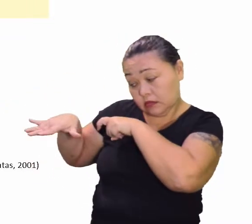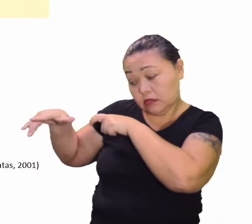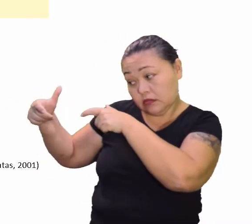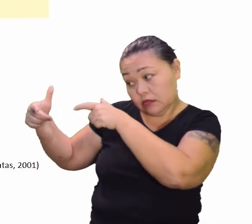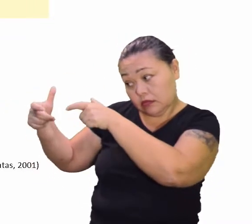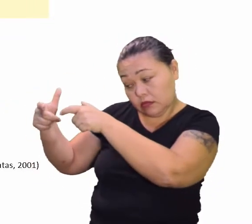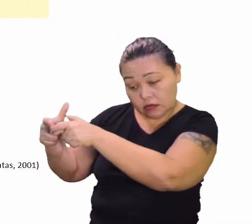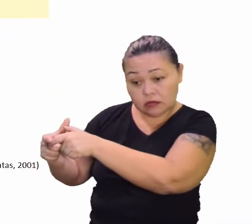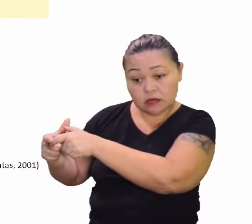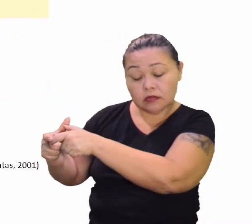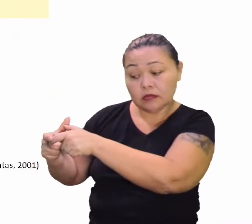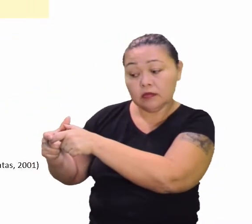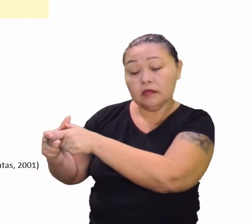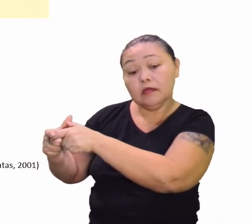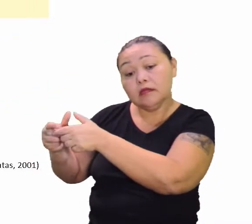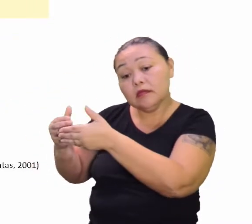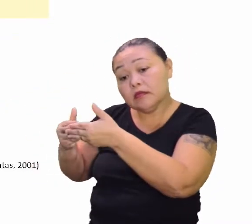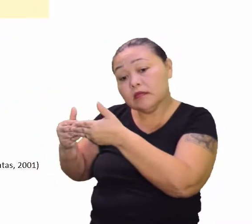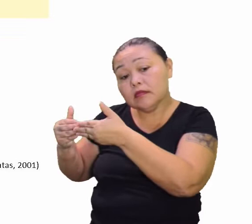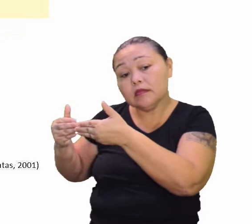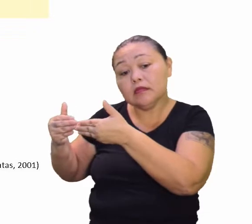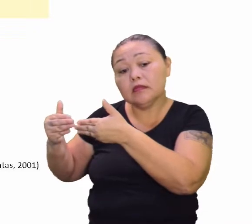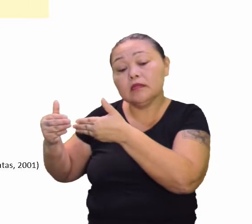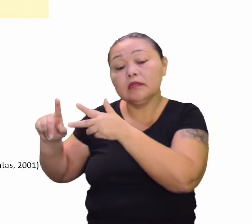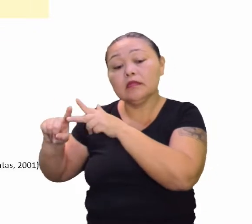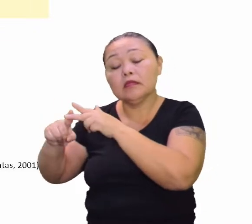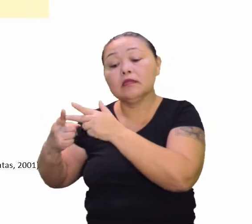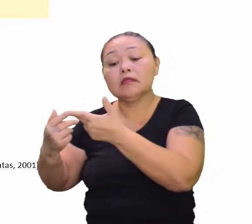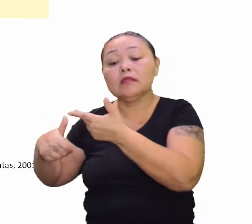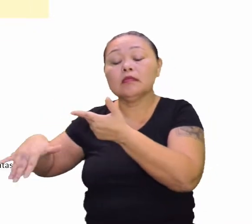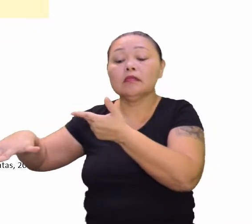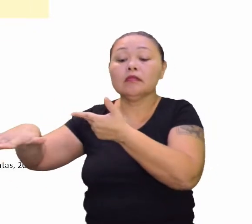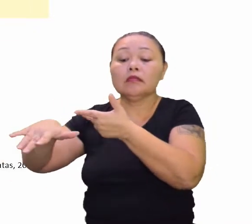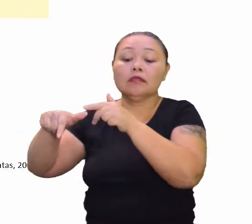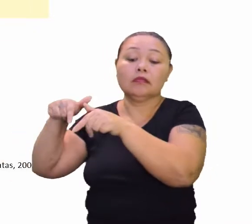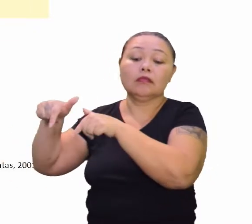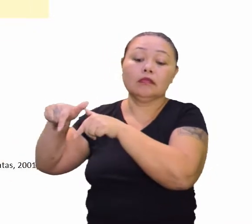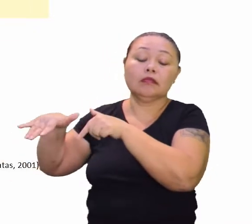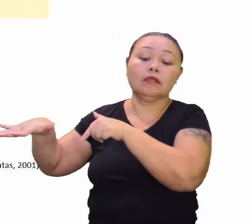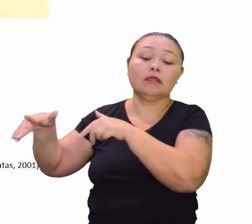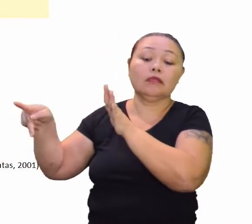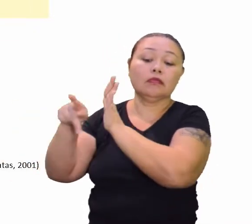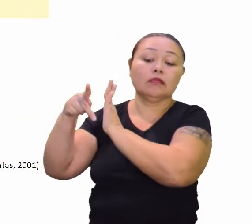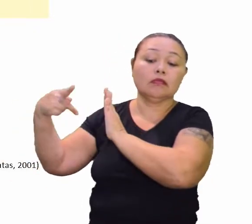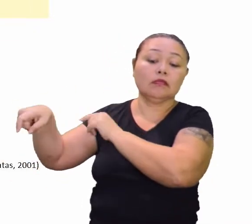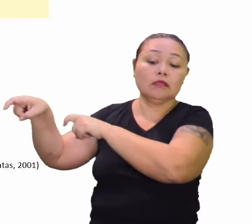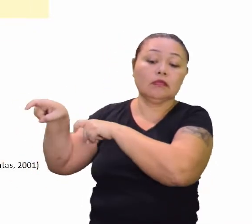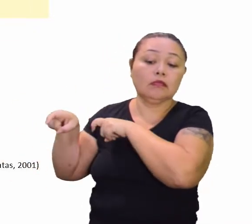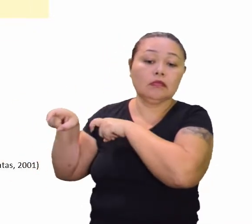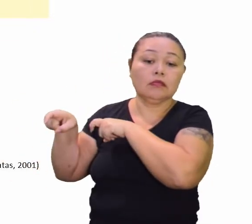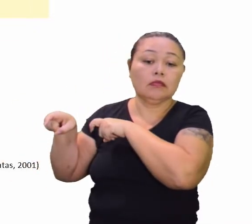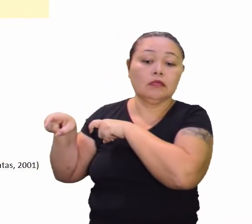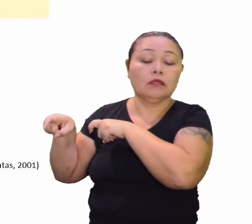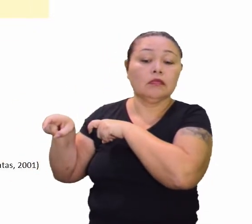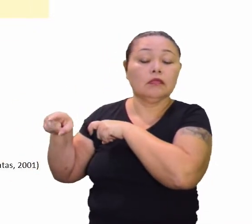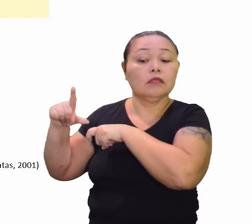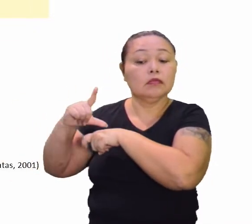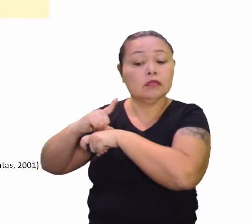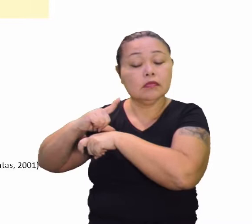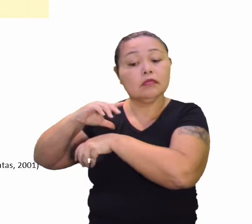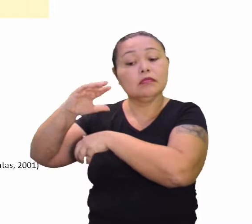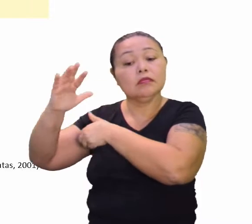por conta da introdução da mecanização nas atividades do campo. Então, aí a gente